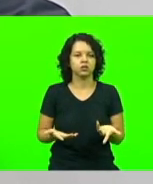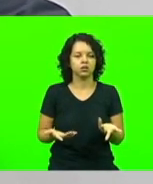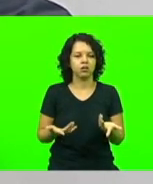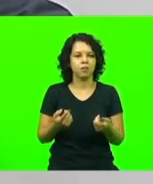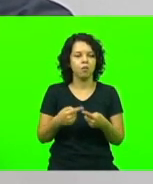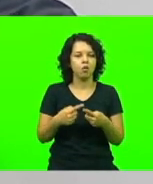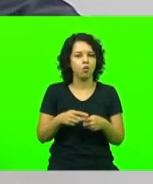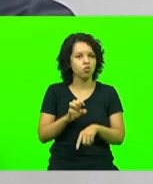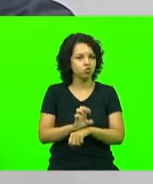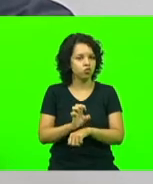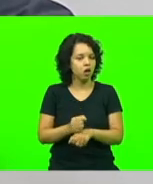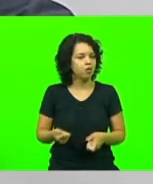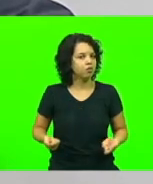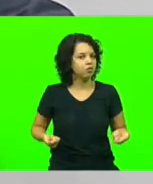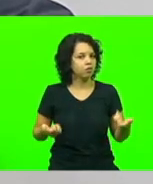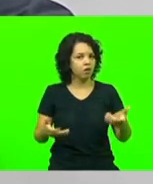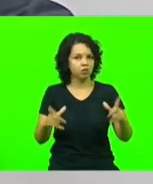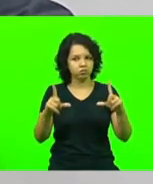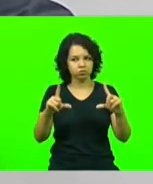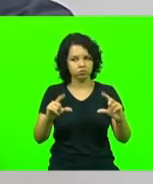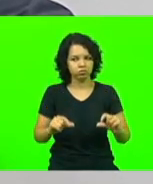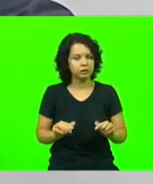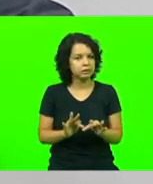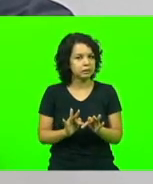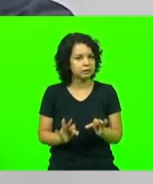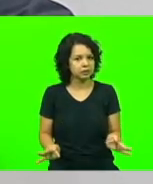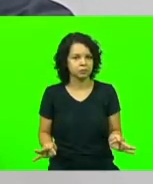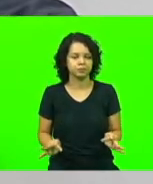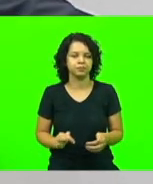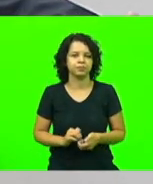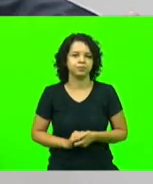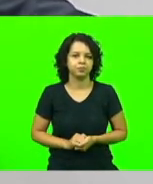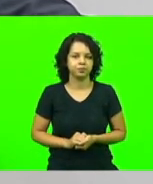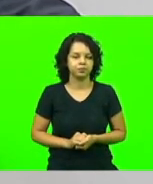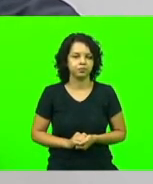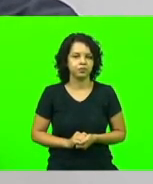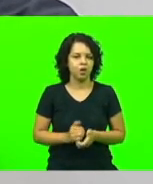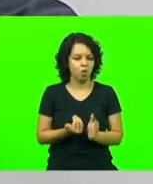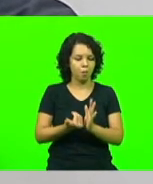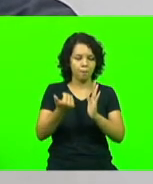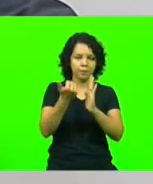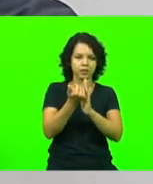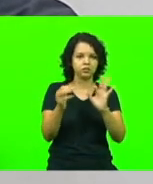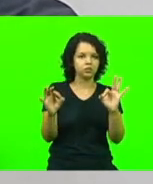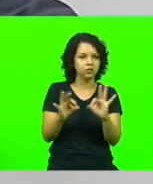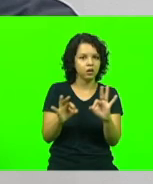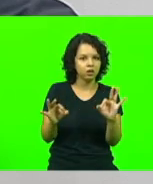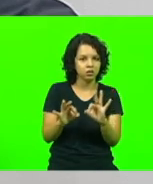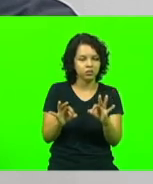Estado teve menos gastos. Simples isso. E não aumentar.